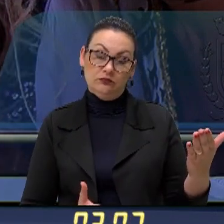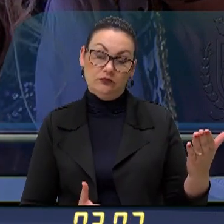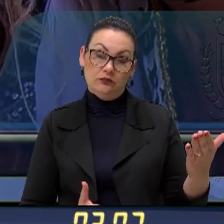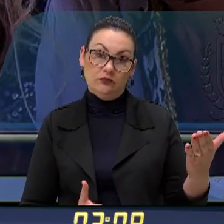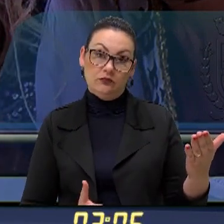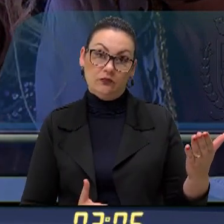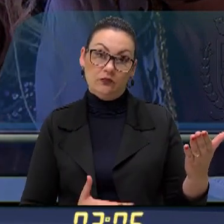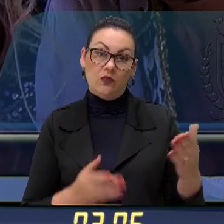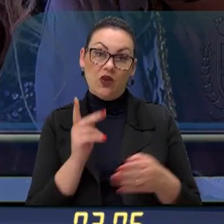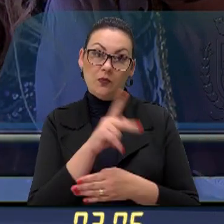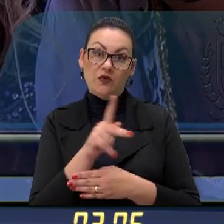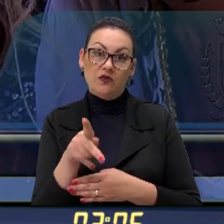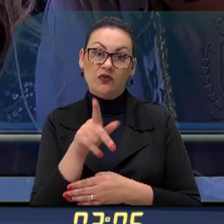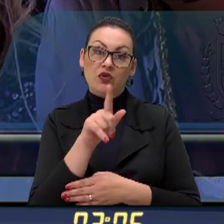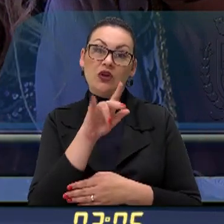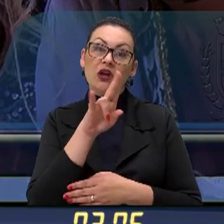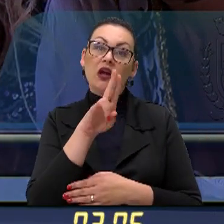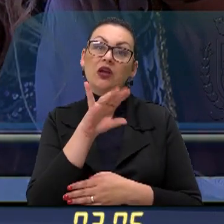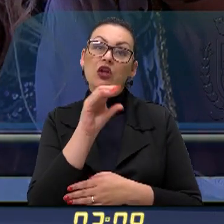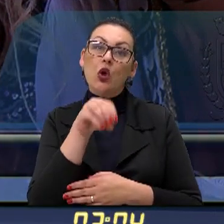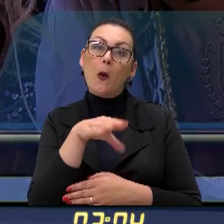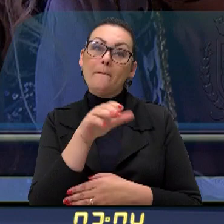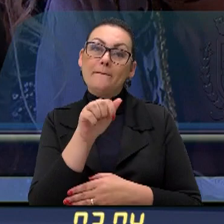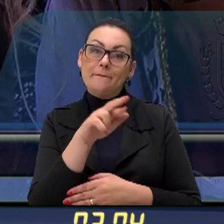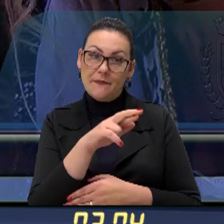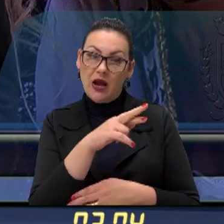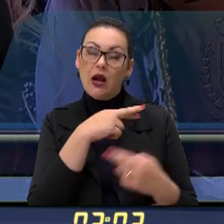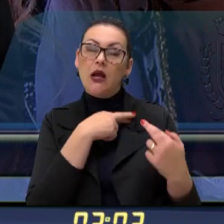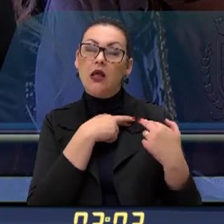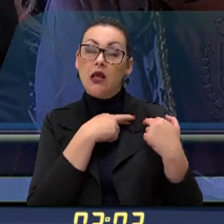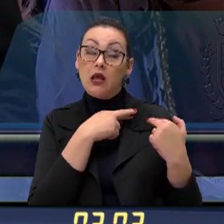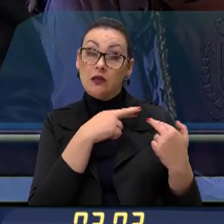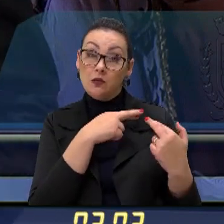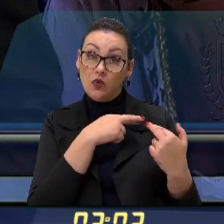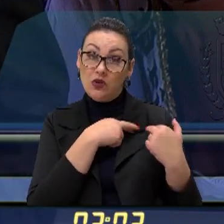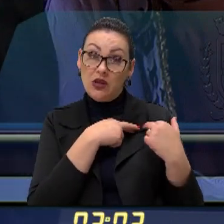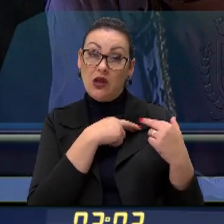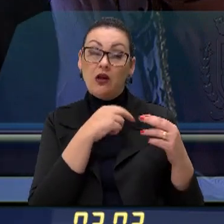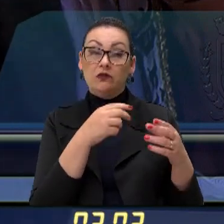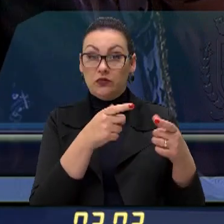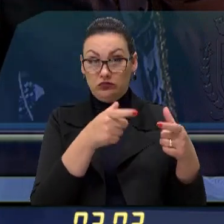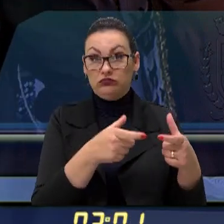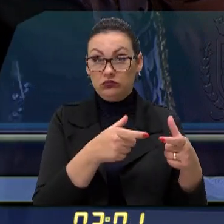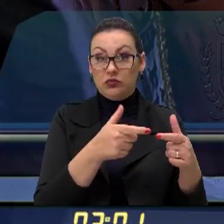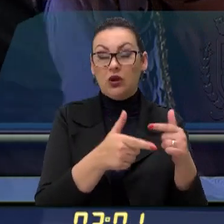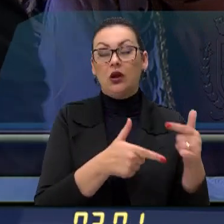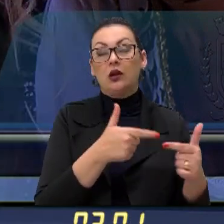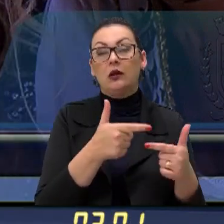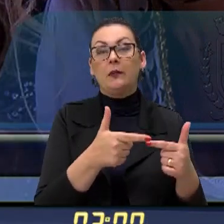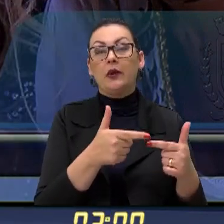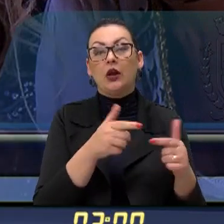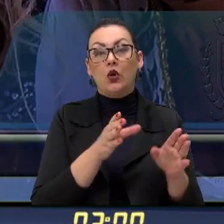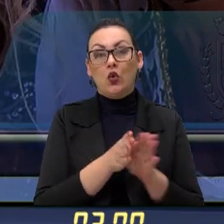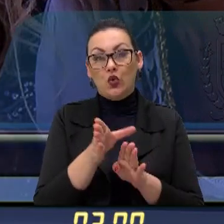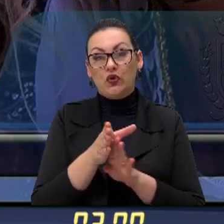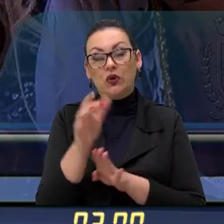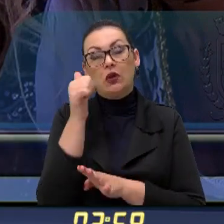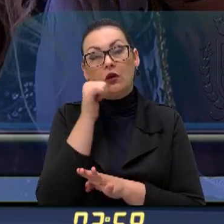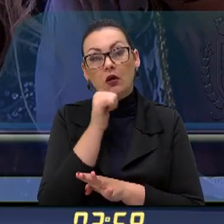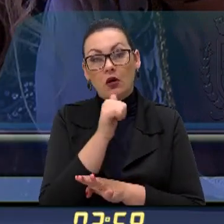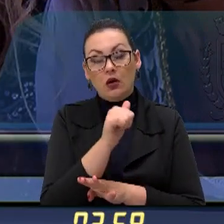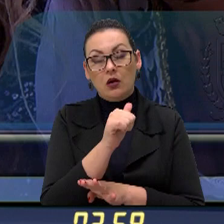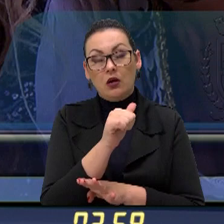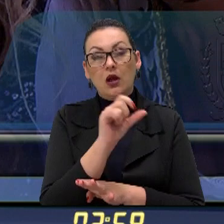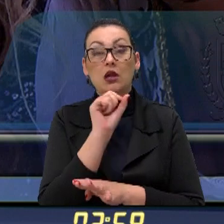nossa professora Guilmar, que é responsável por esse departamento do Conselho da